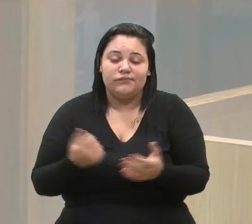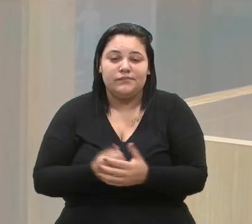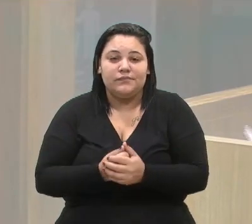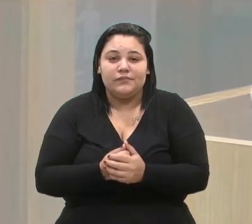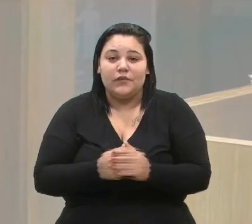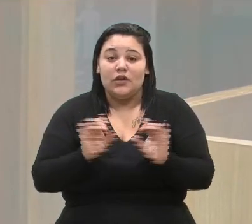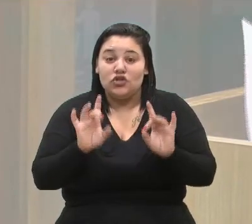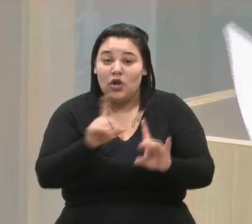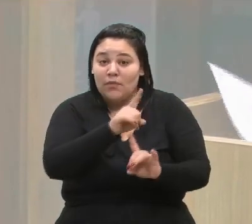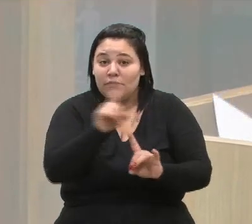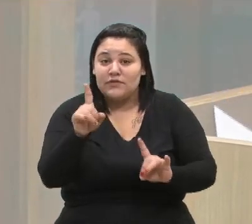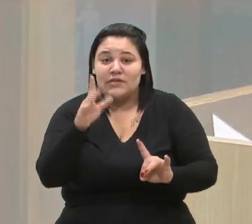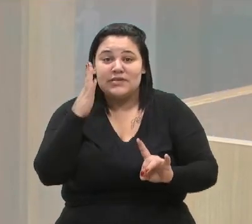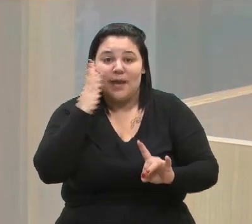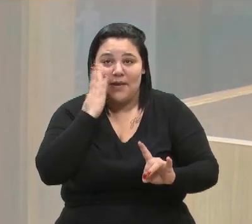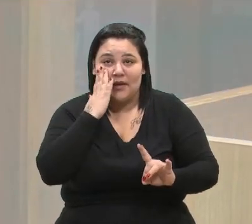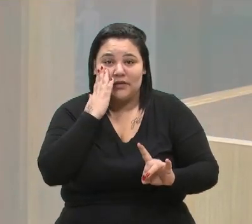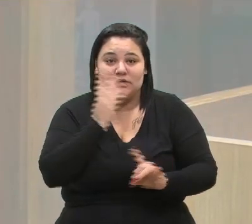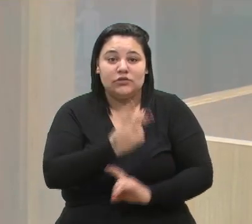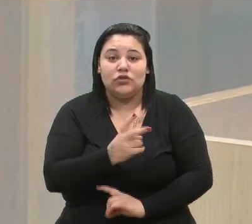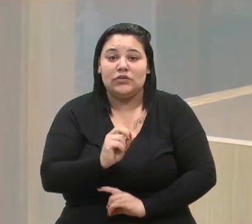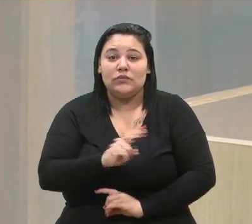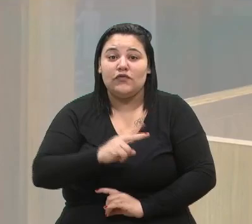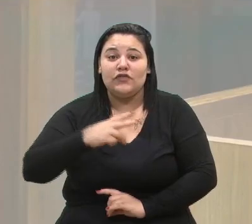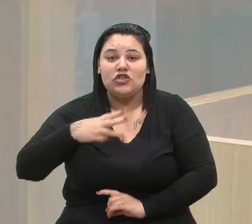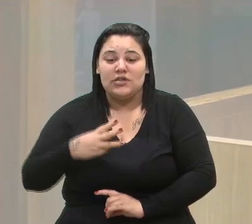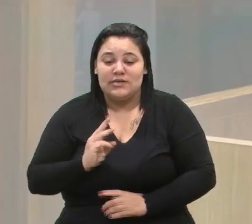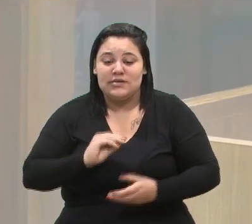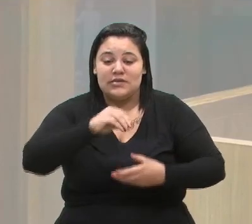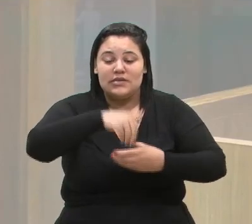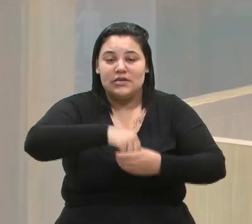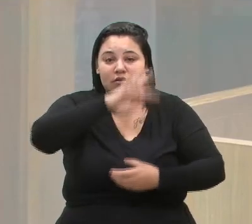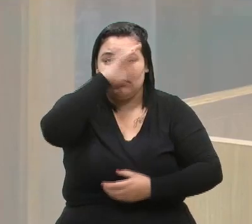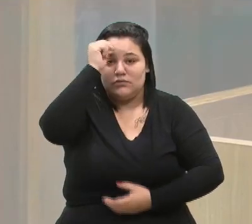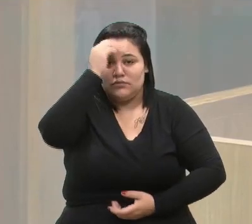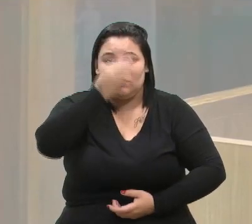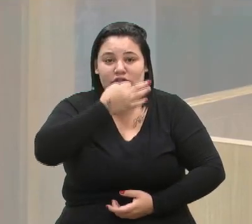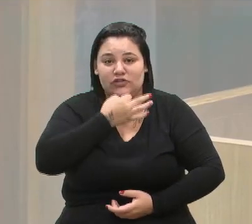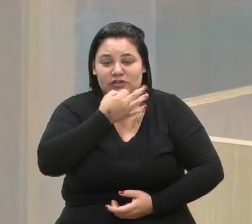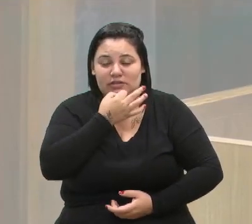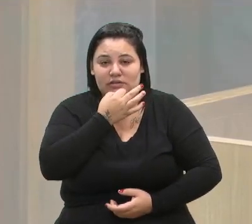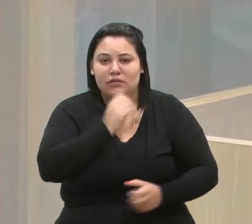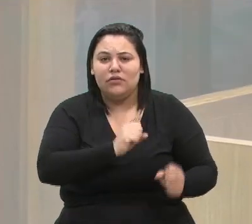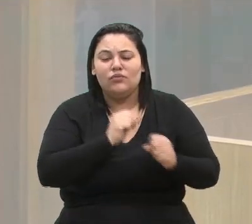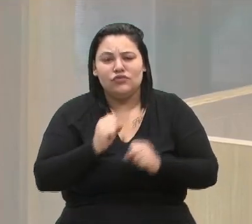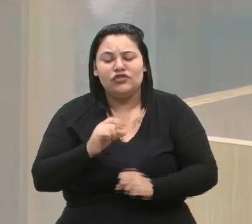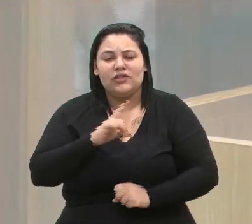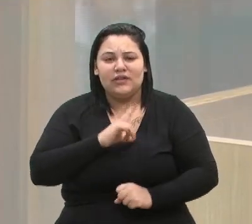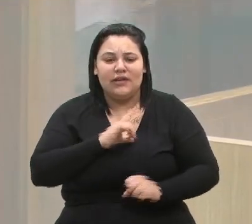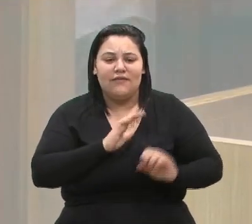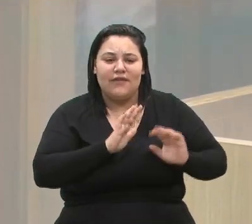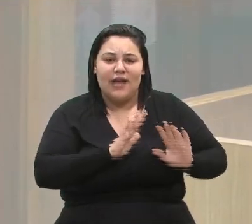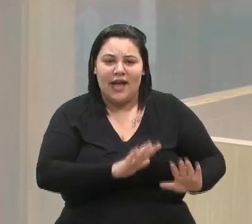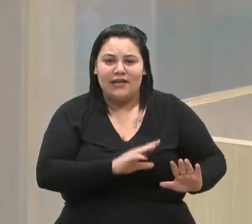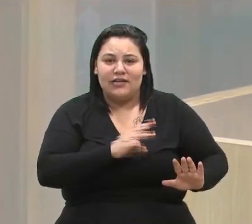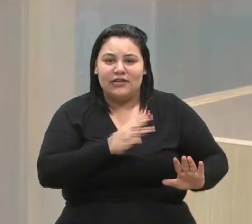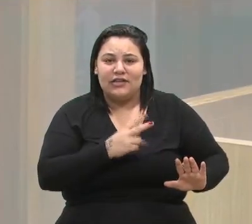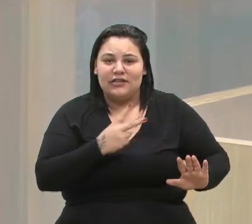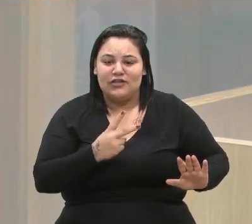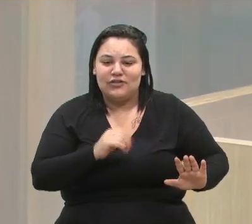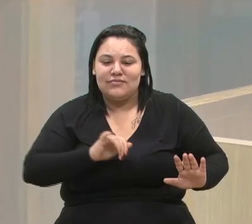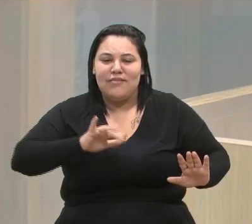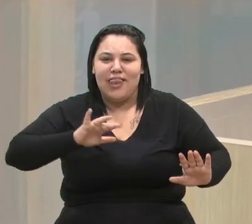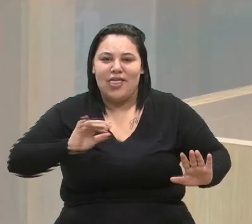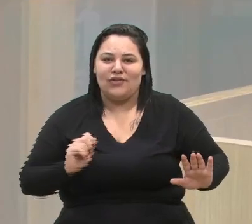para ter uma ideia, em 2023, no município de Caxias do Sul, poderiam ter ficado 32 milhões de